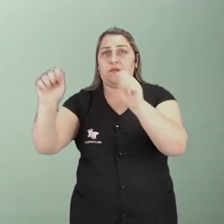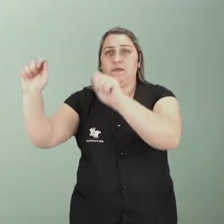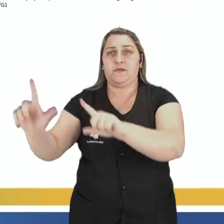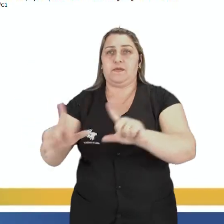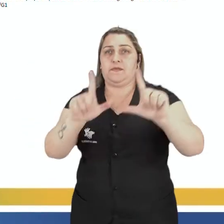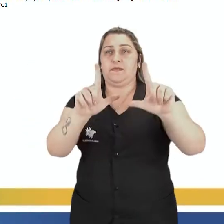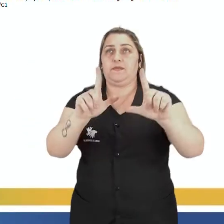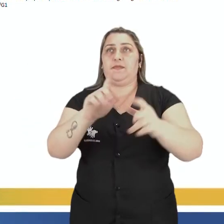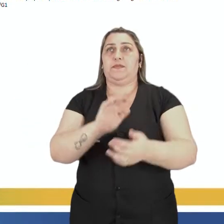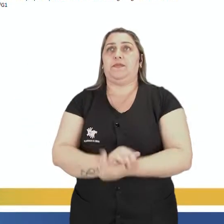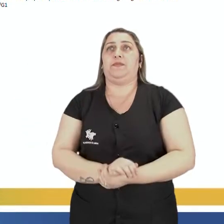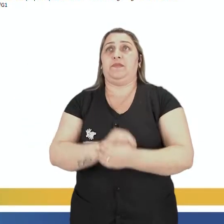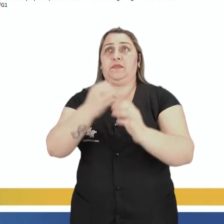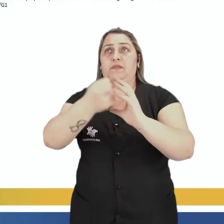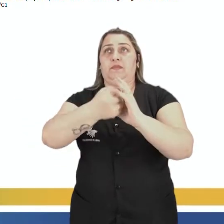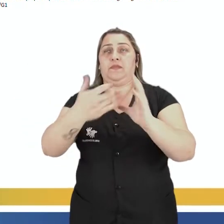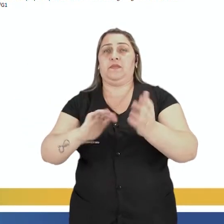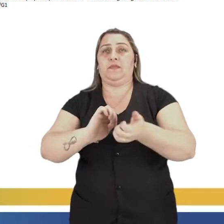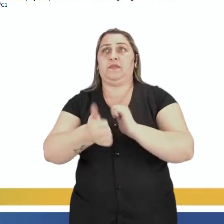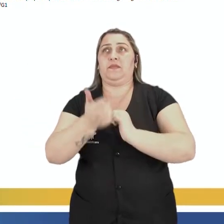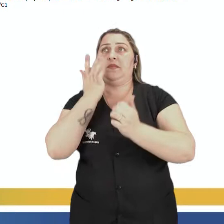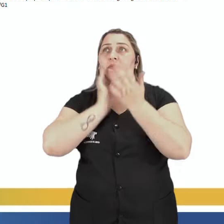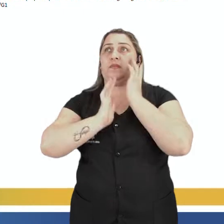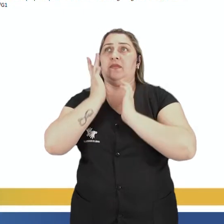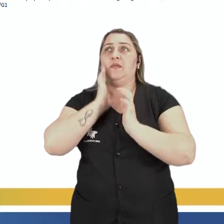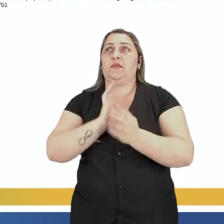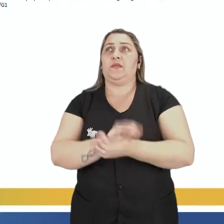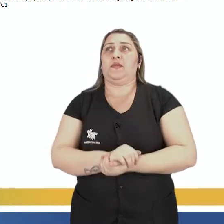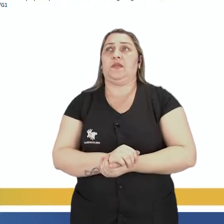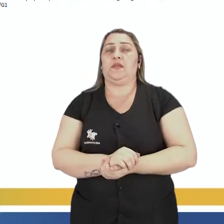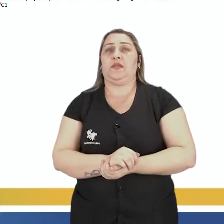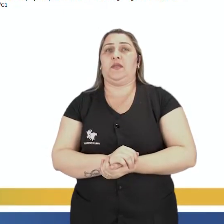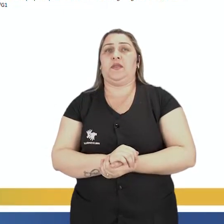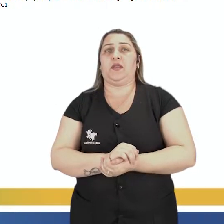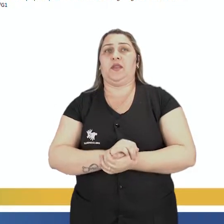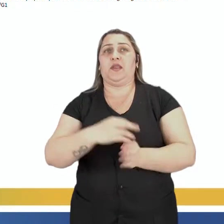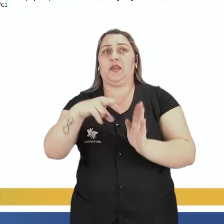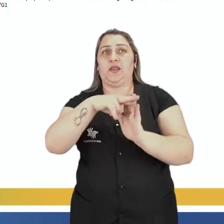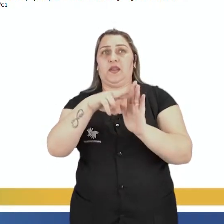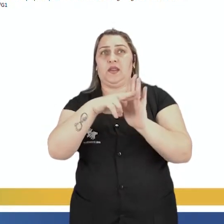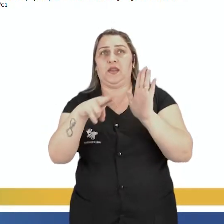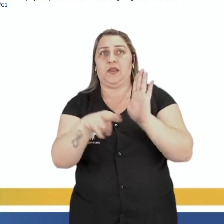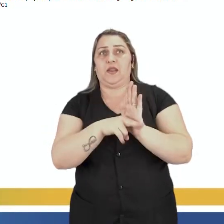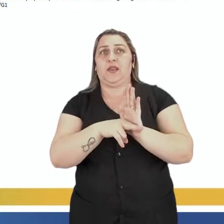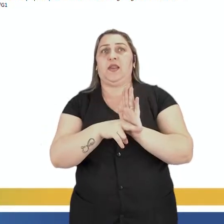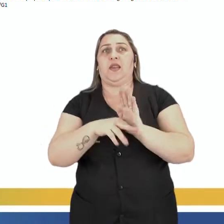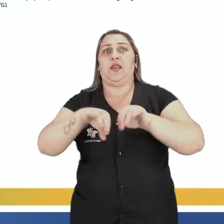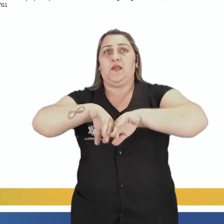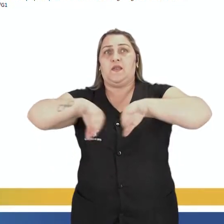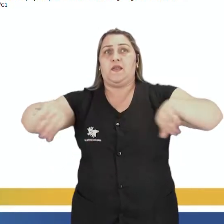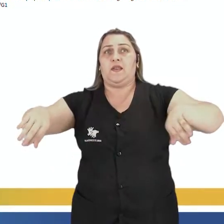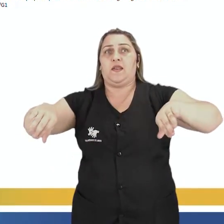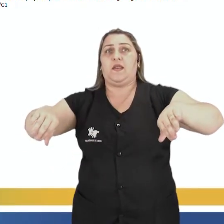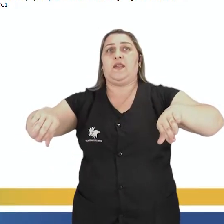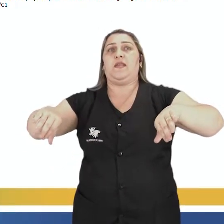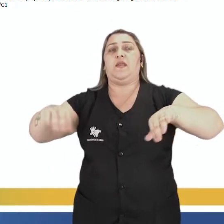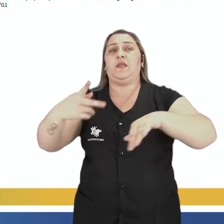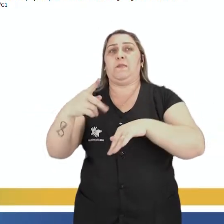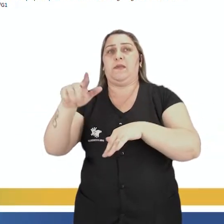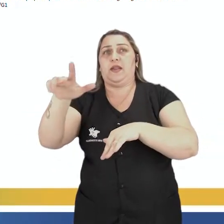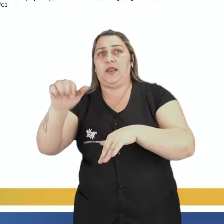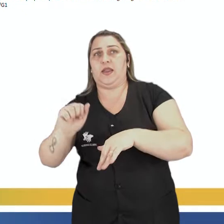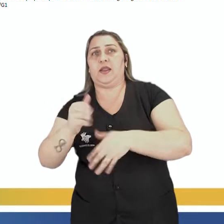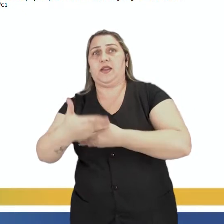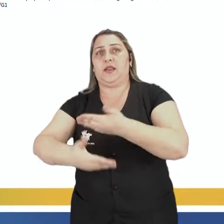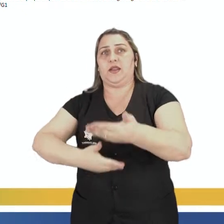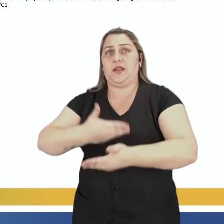tela. Características dos jogos teatrais: jogos de regras, divisão palco e plateia, transição de gesto